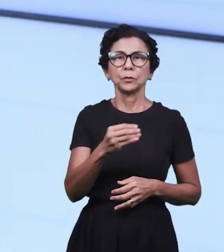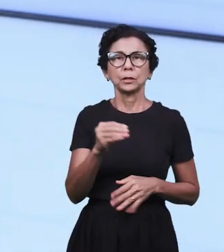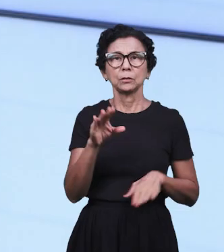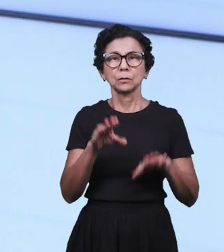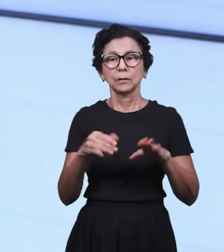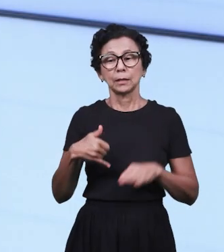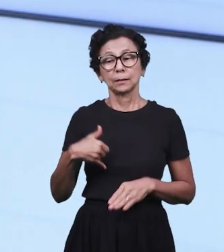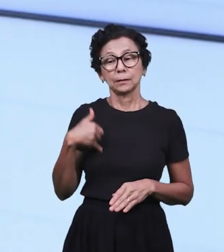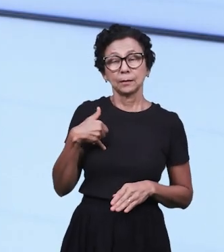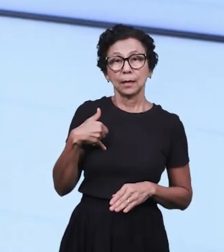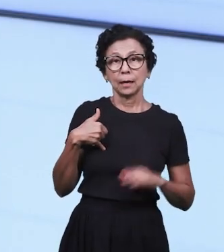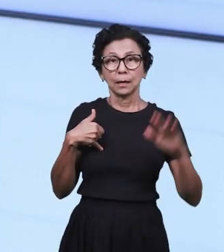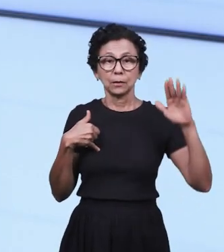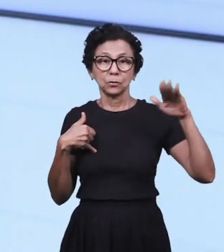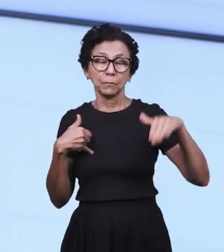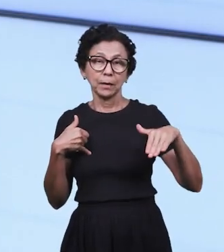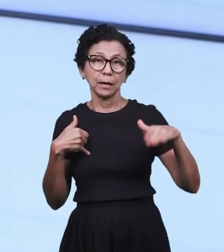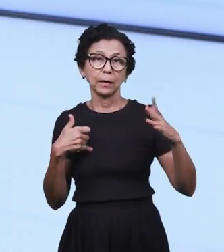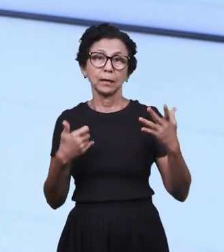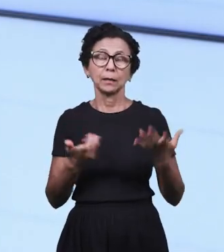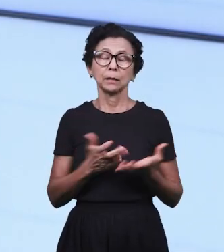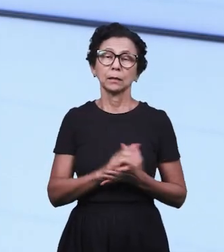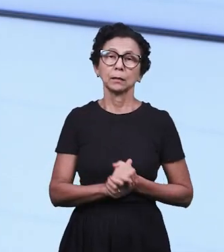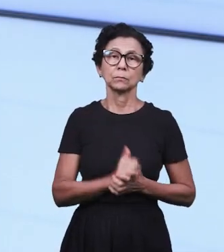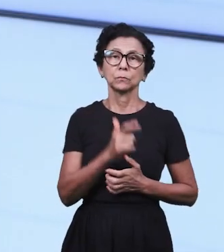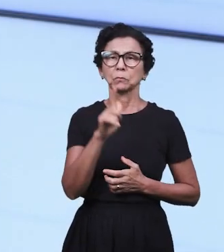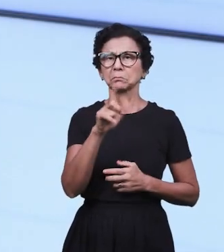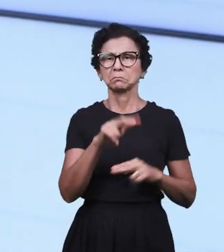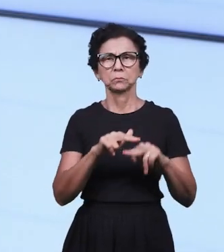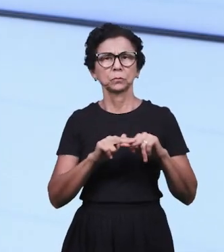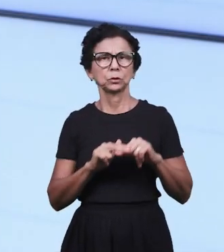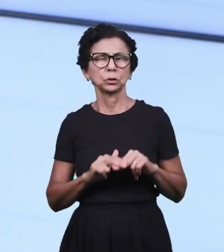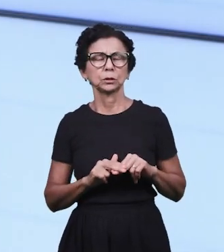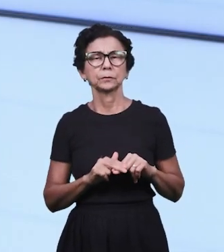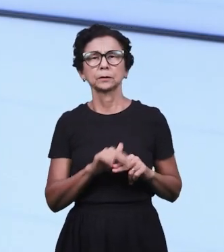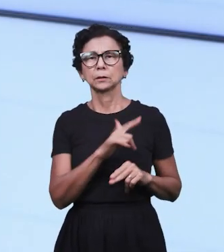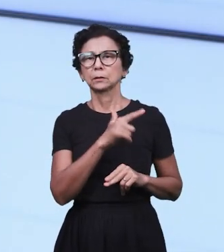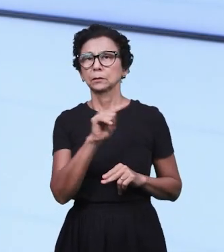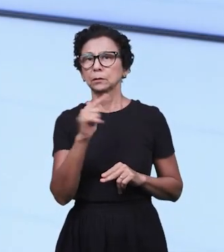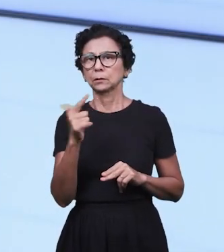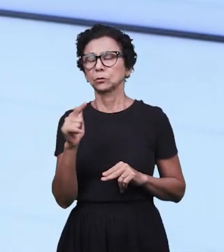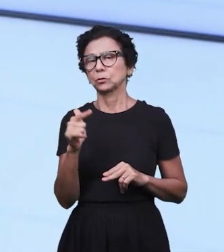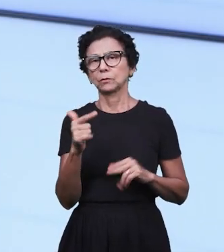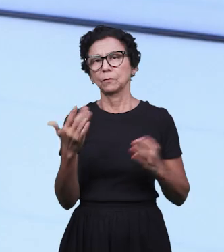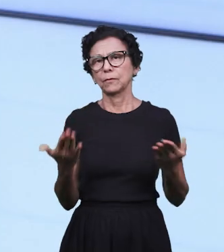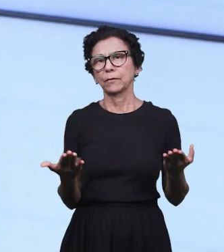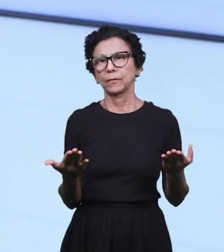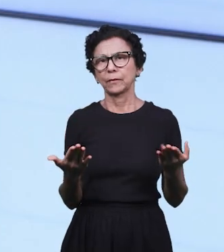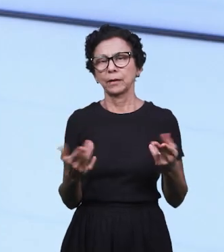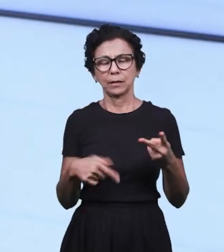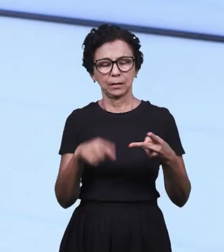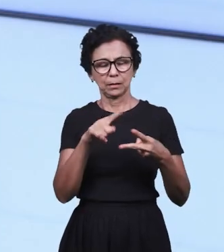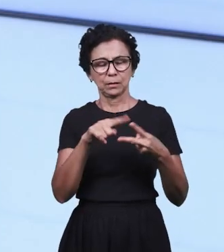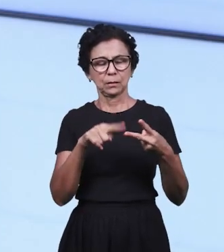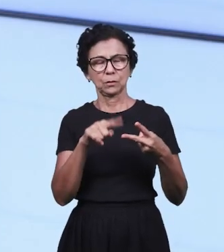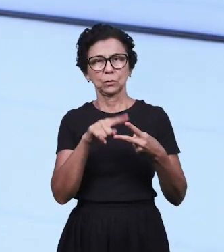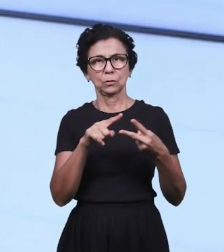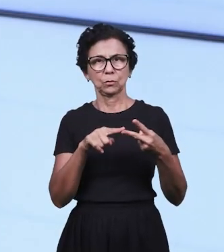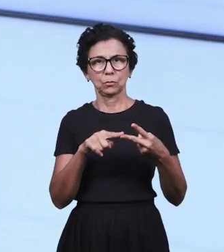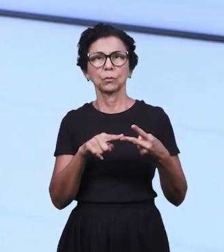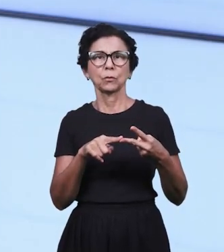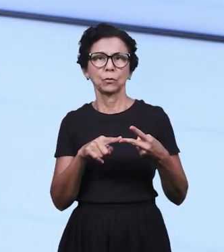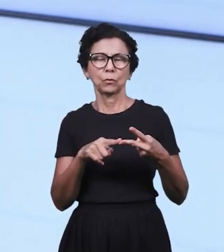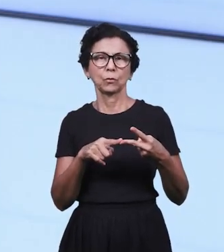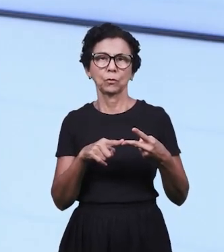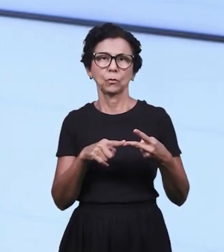mesmo aqueles que são interditados. Então, não havendo essas duas situações, né?